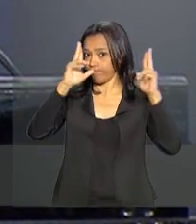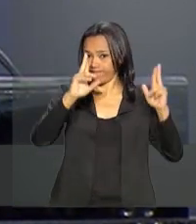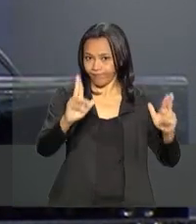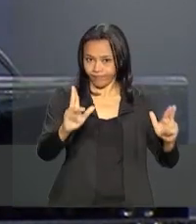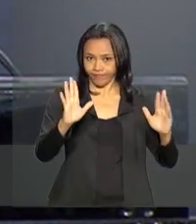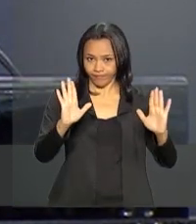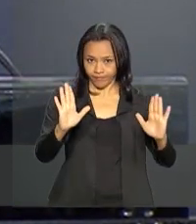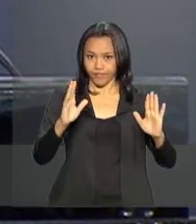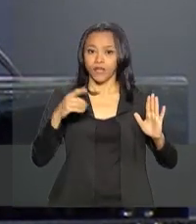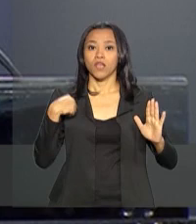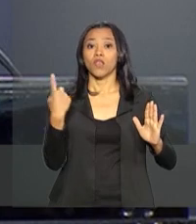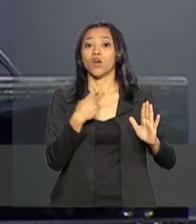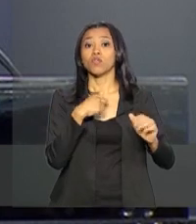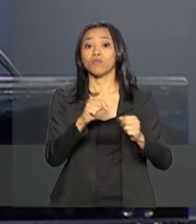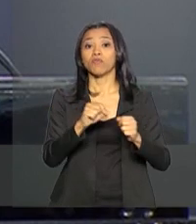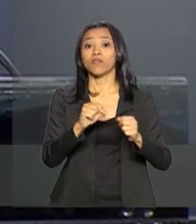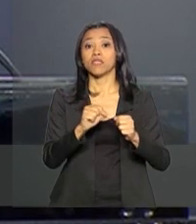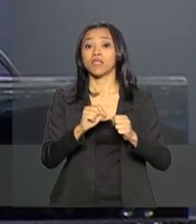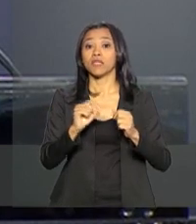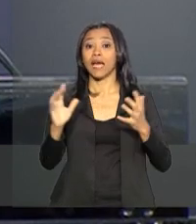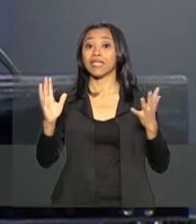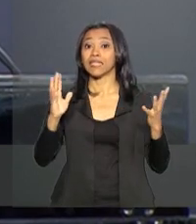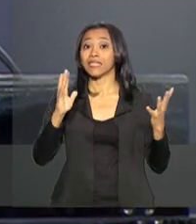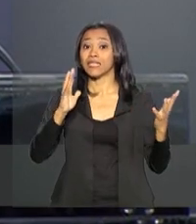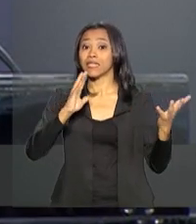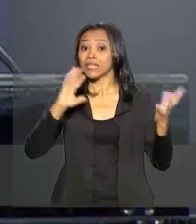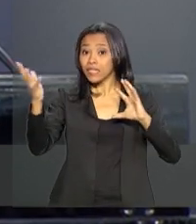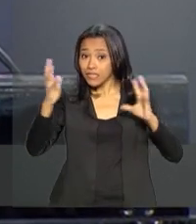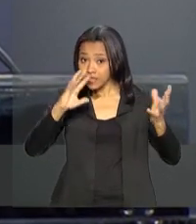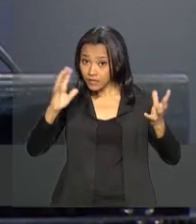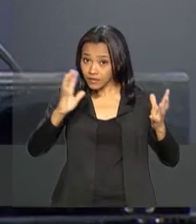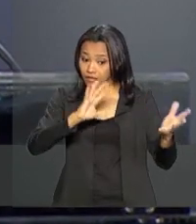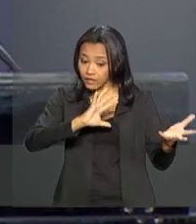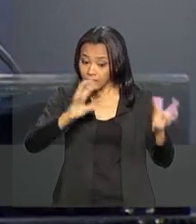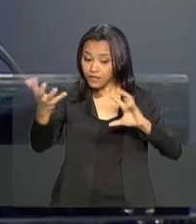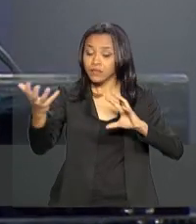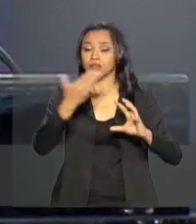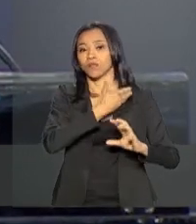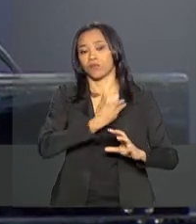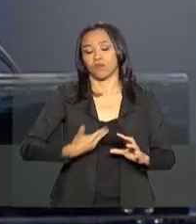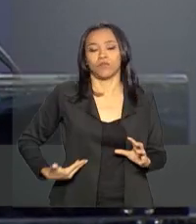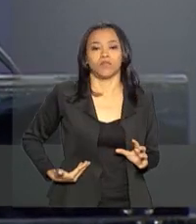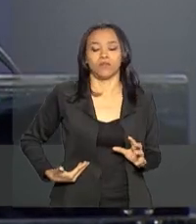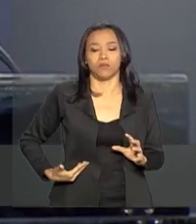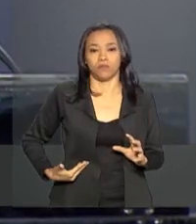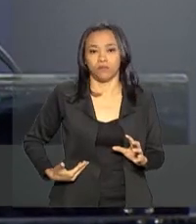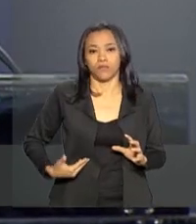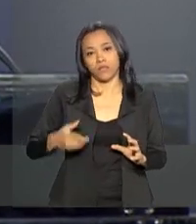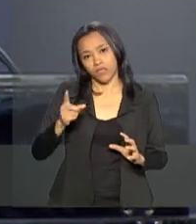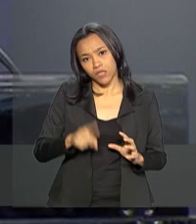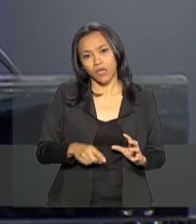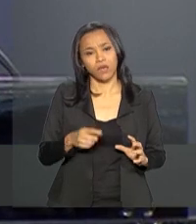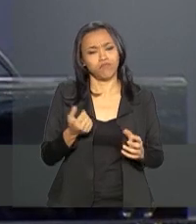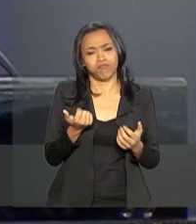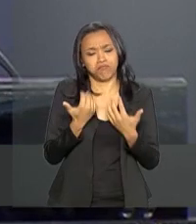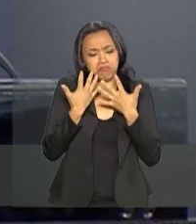fazendo a transição, não é? E começamos a transição agora, uma transição